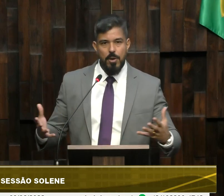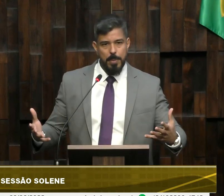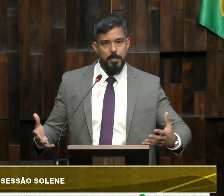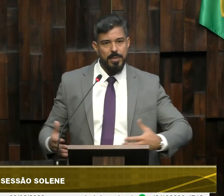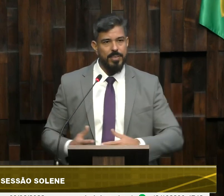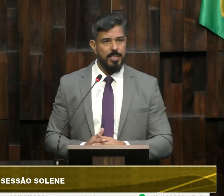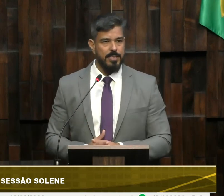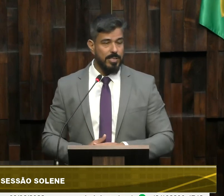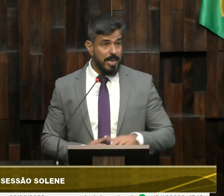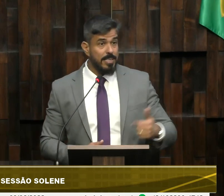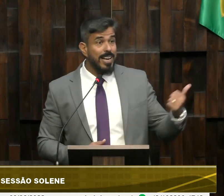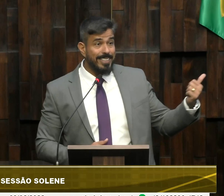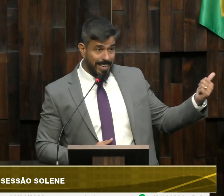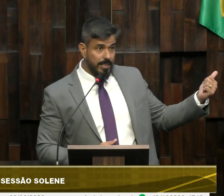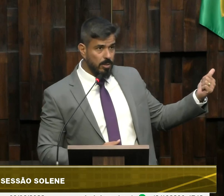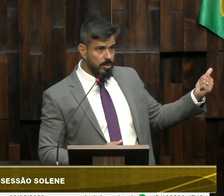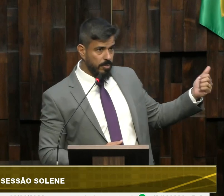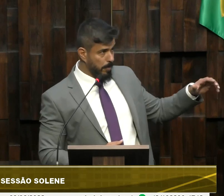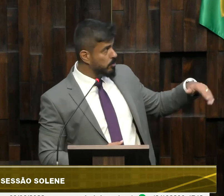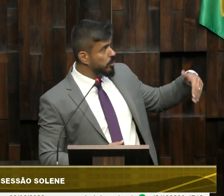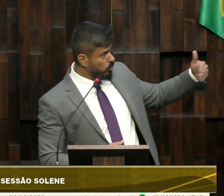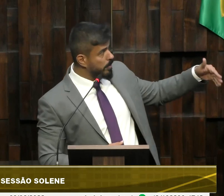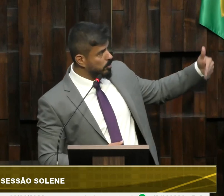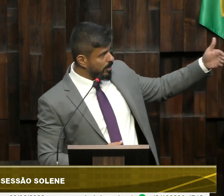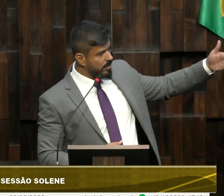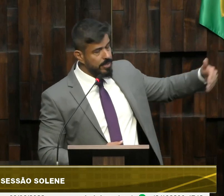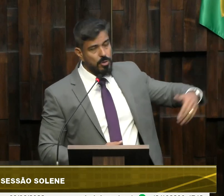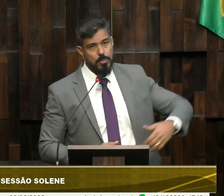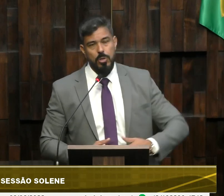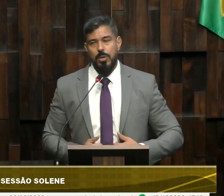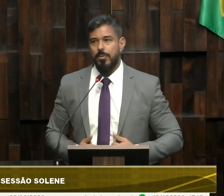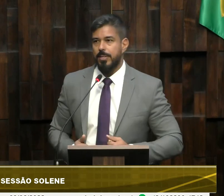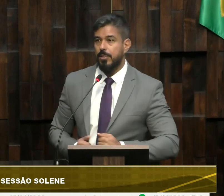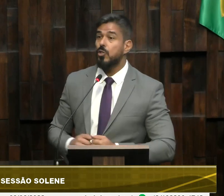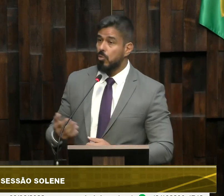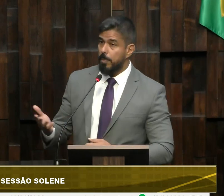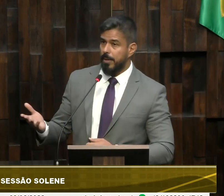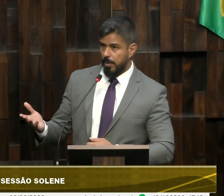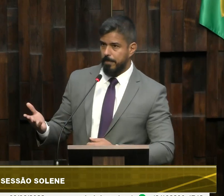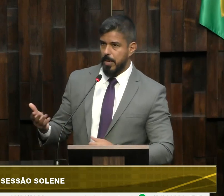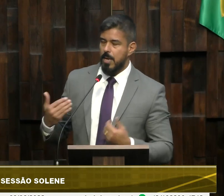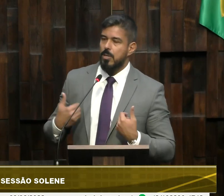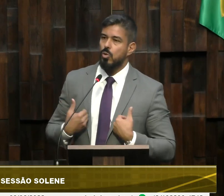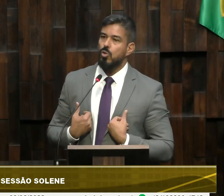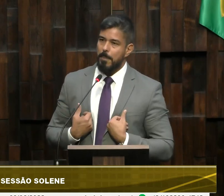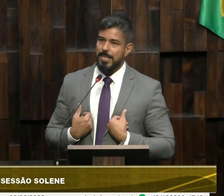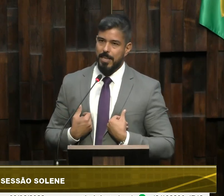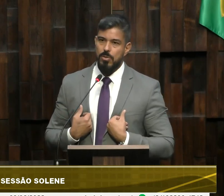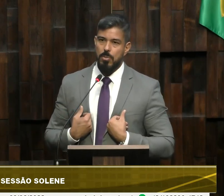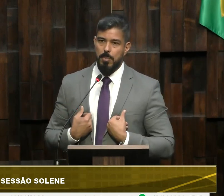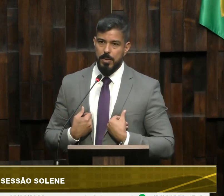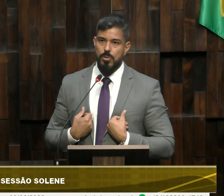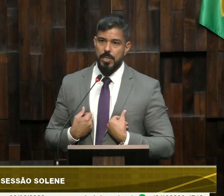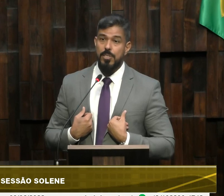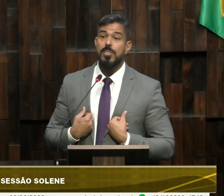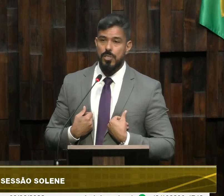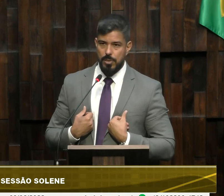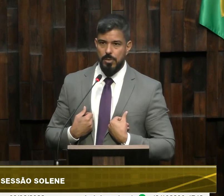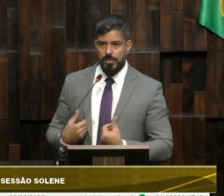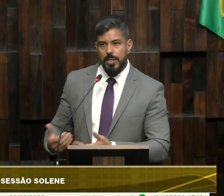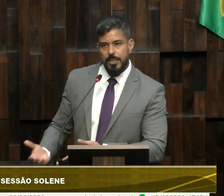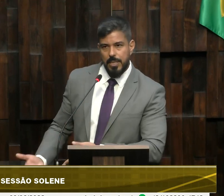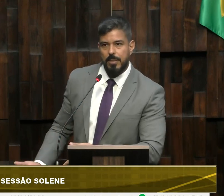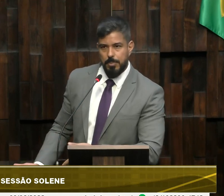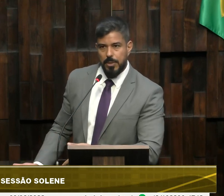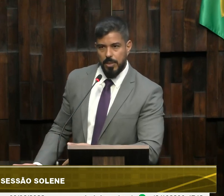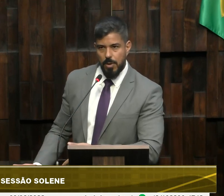ela veio para poder fazer a eleição. Essa eleição era dela, inclusive. Eu peço desculpas, e todas as vezes que eu encontro com ela, eu falo assim, desculpa, Raquel, se eu soubesse que era o seu momento, eu tinha desistido